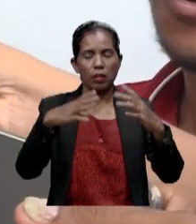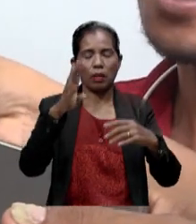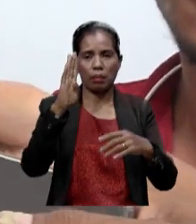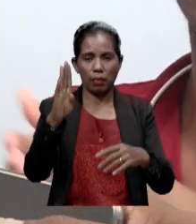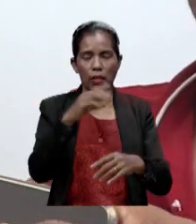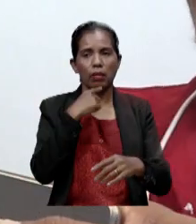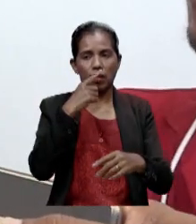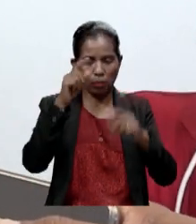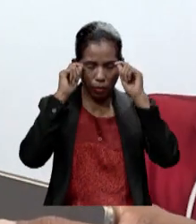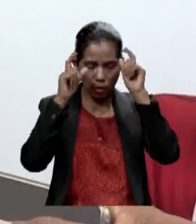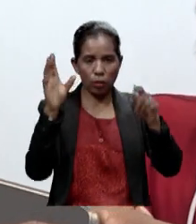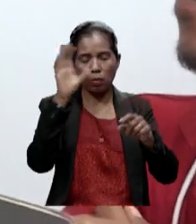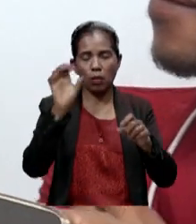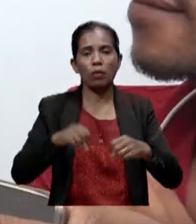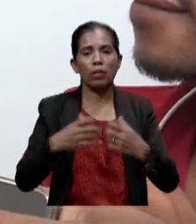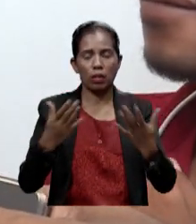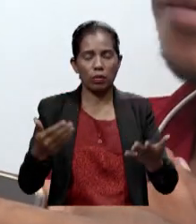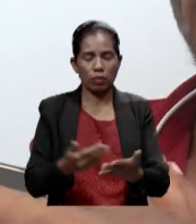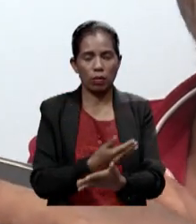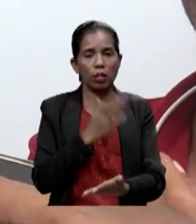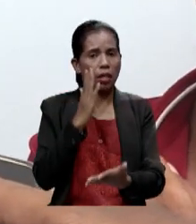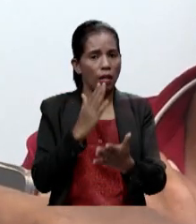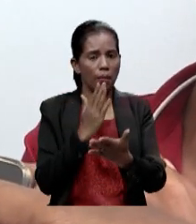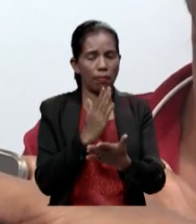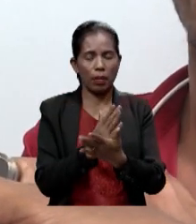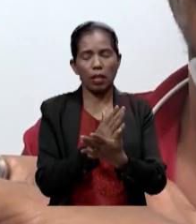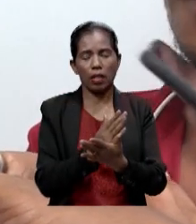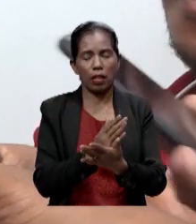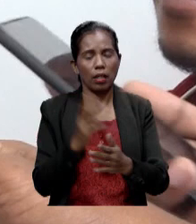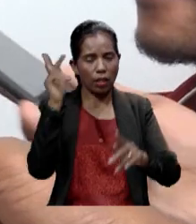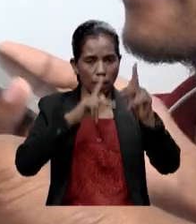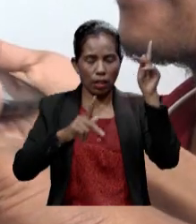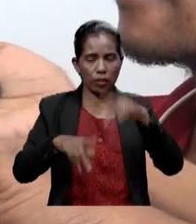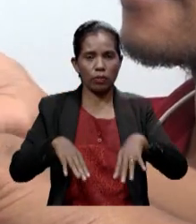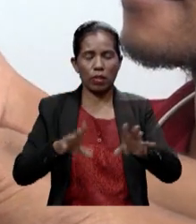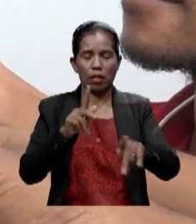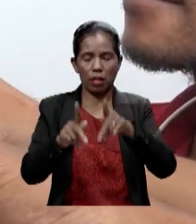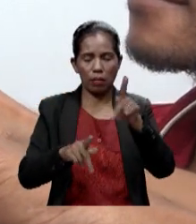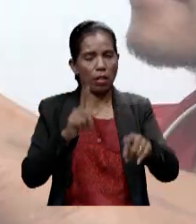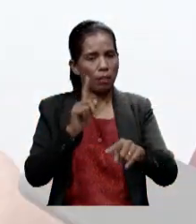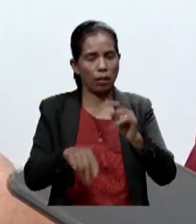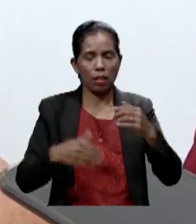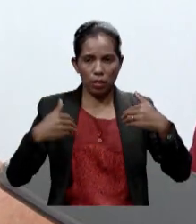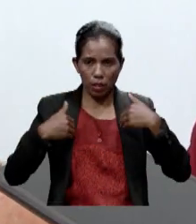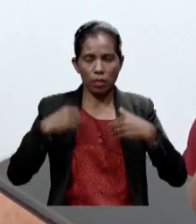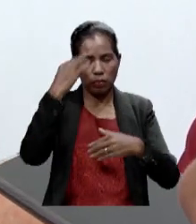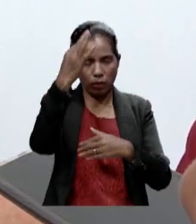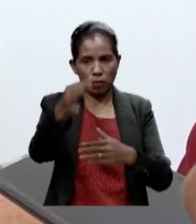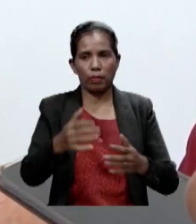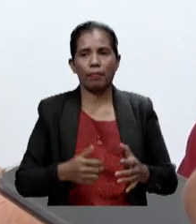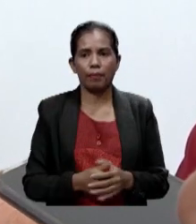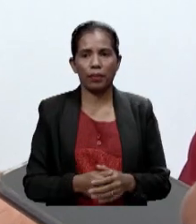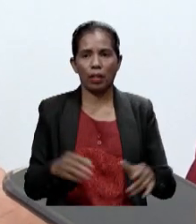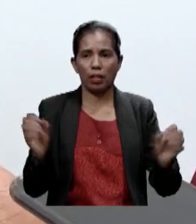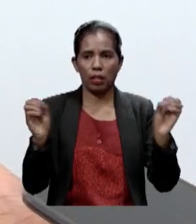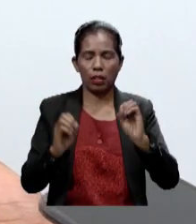tem que buscar medidas fortes para prevenção do caso de tráfico humano, não é o que acontece no futuro. Lá os órgãos